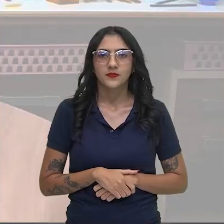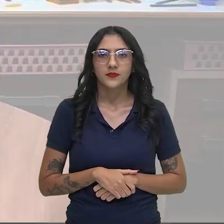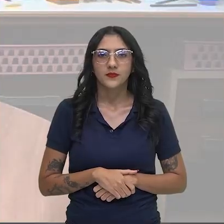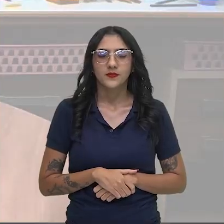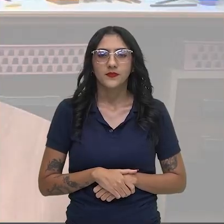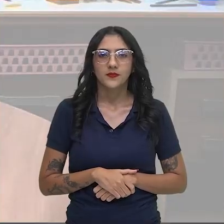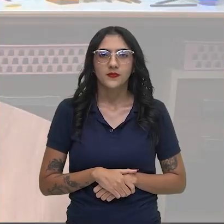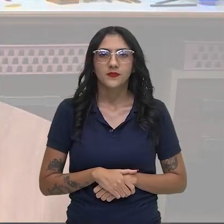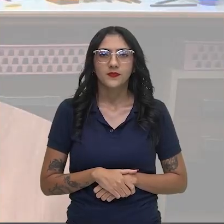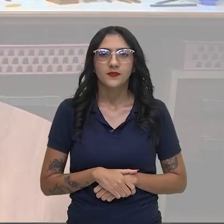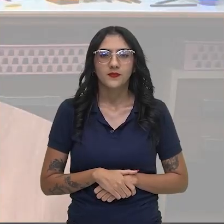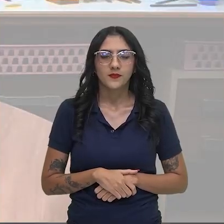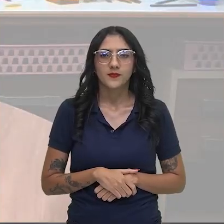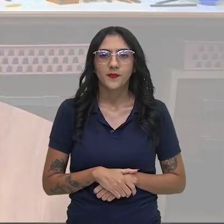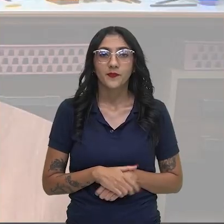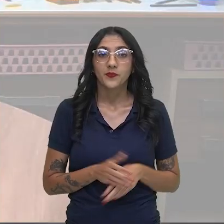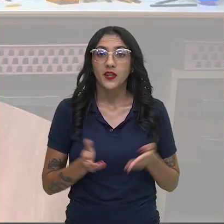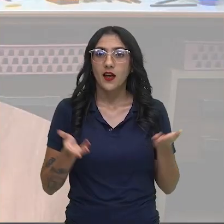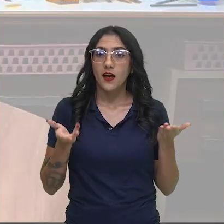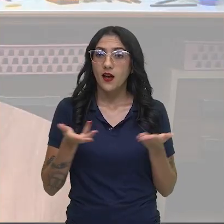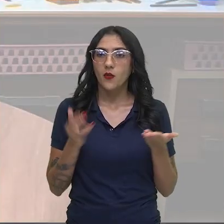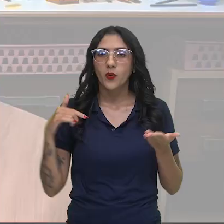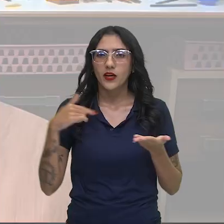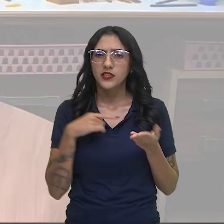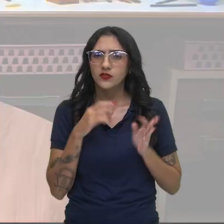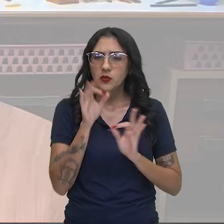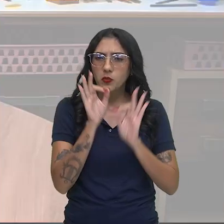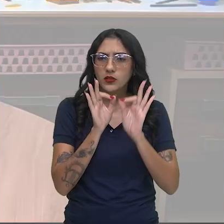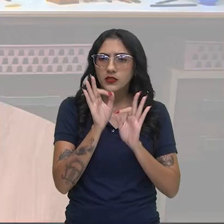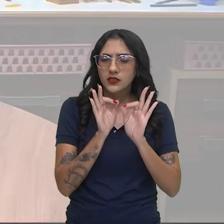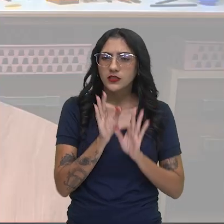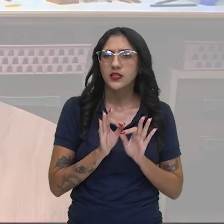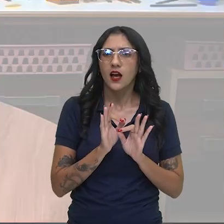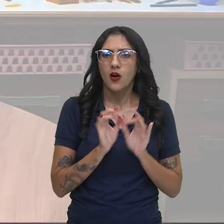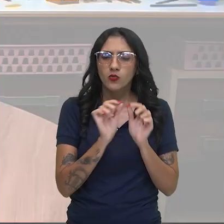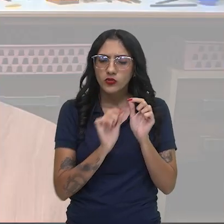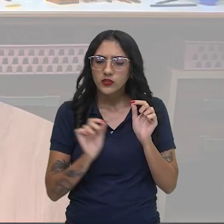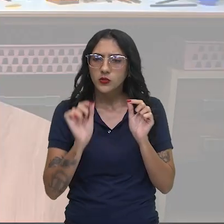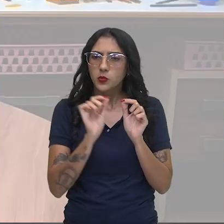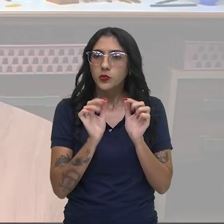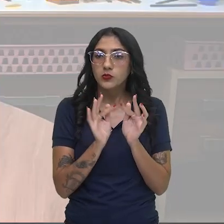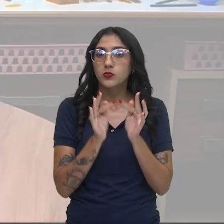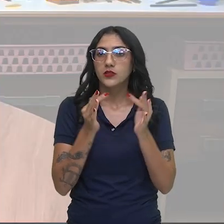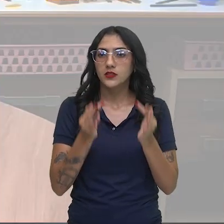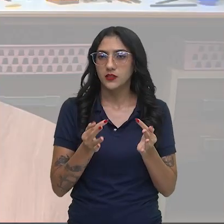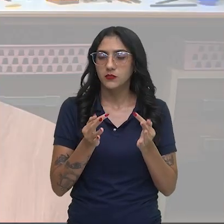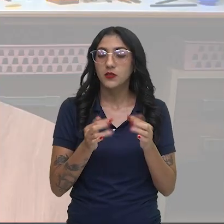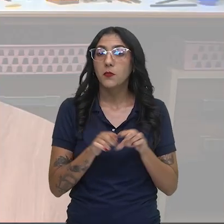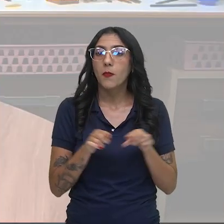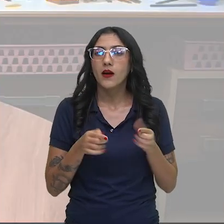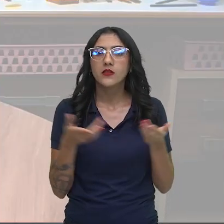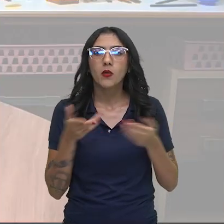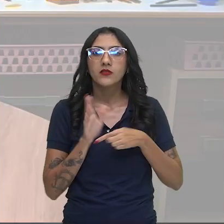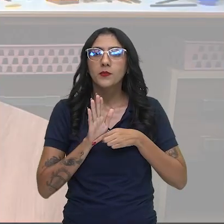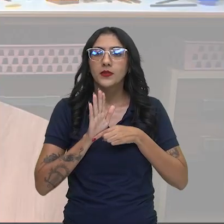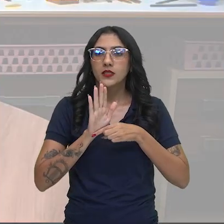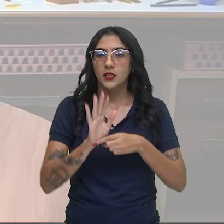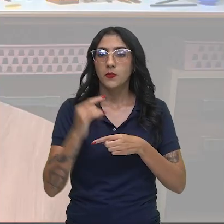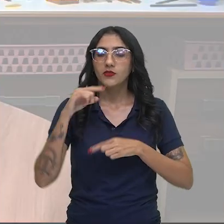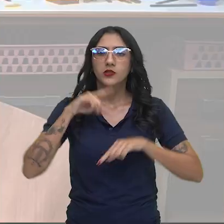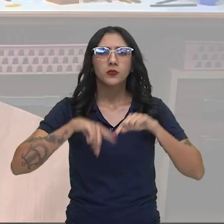Muito bem, pessoal. Agora nós vamos montar um circuito simples. Mas antes eu trago para você os